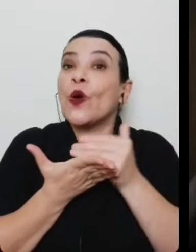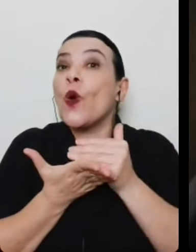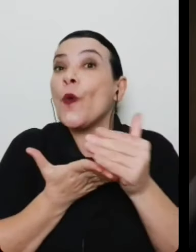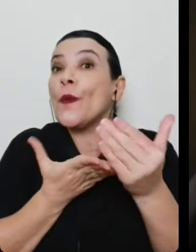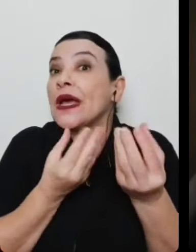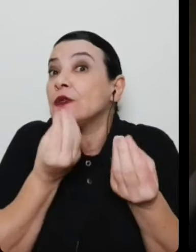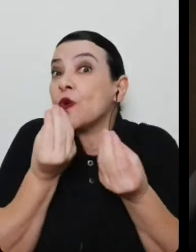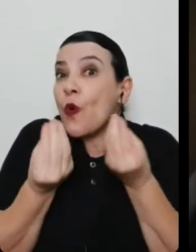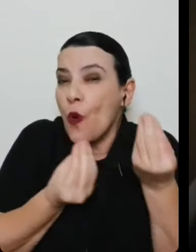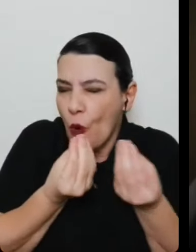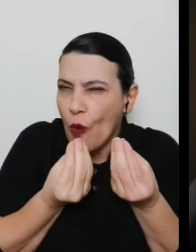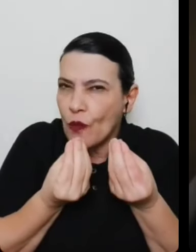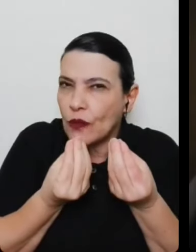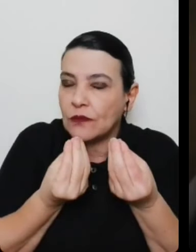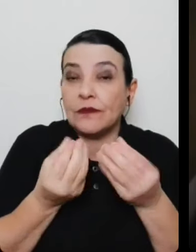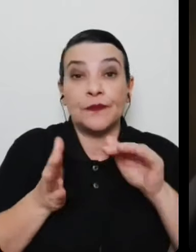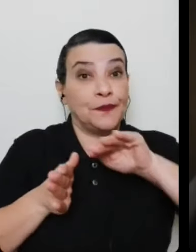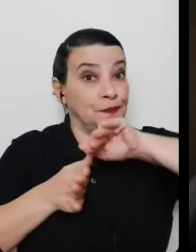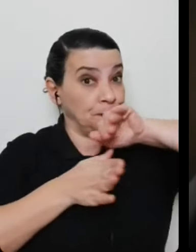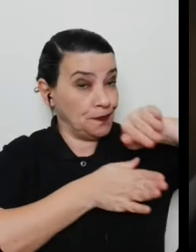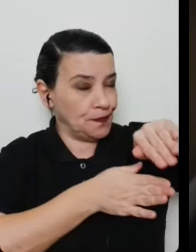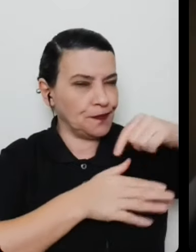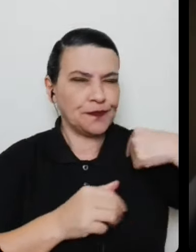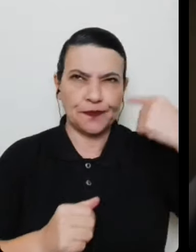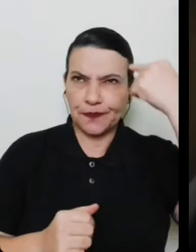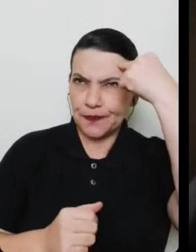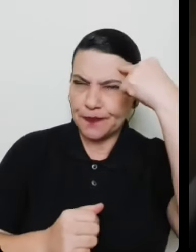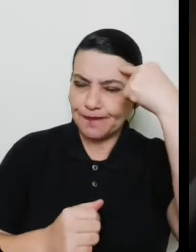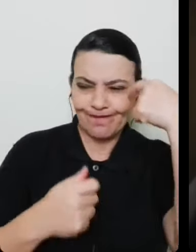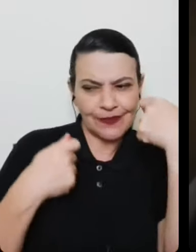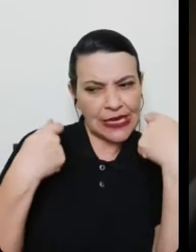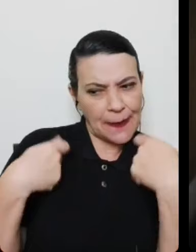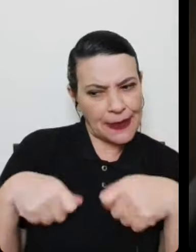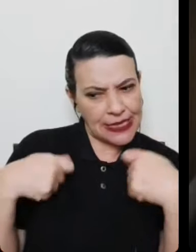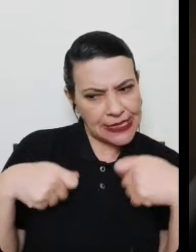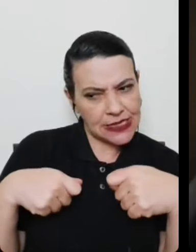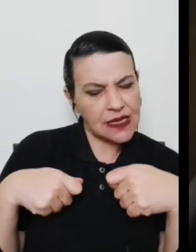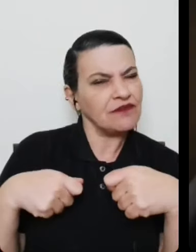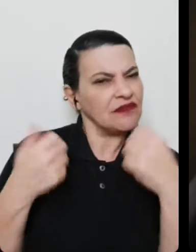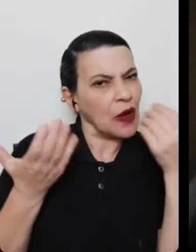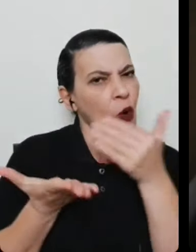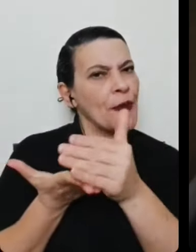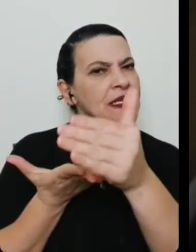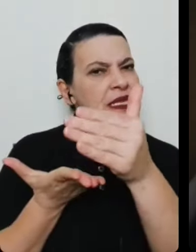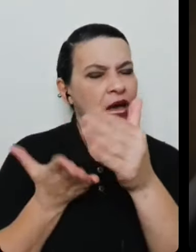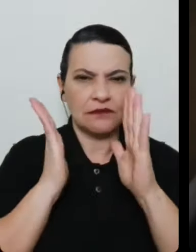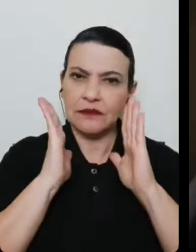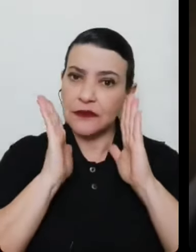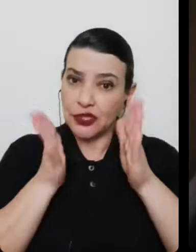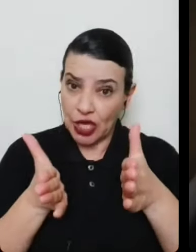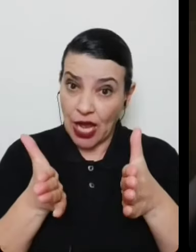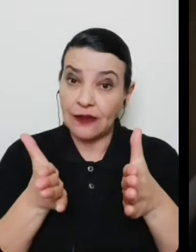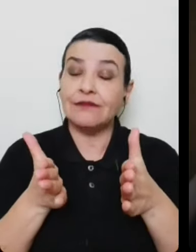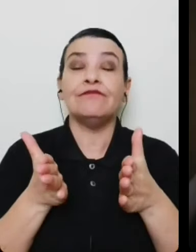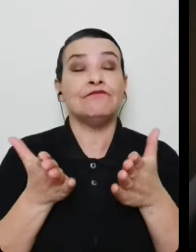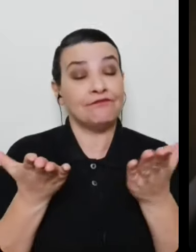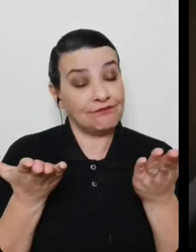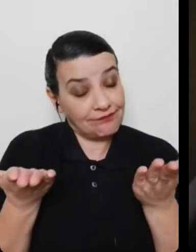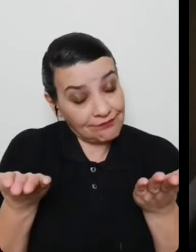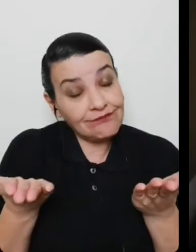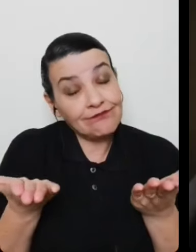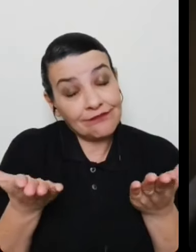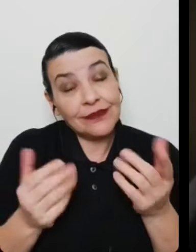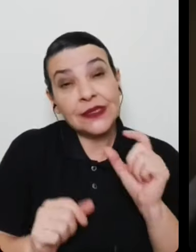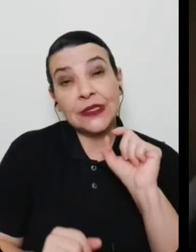Quando eu penso numa necessidade, eu penso assim: bom, eu vou começar. Então, foi